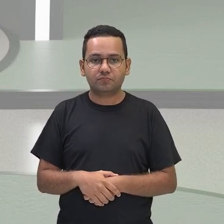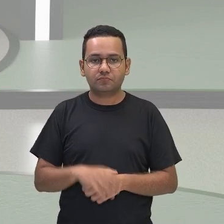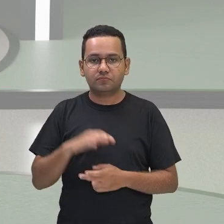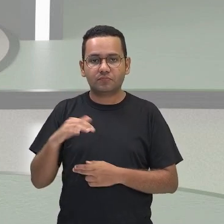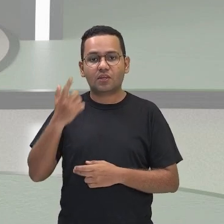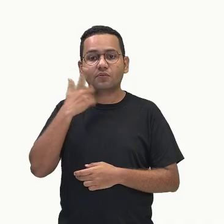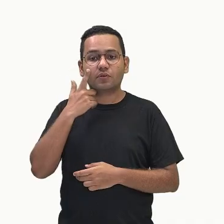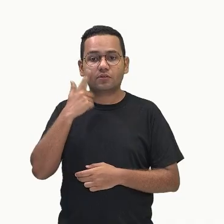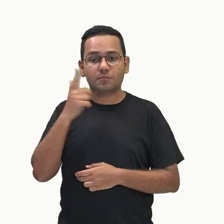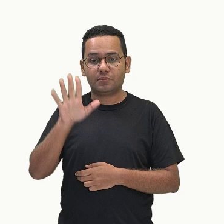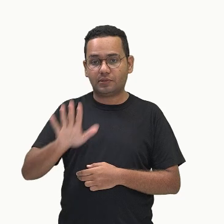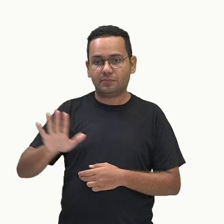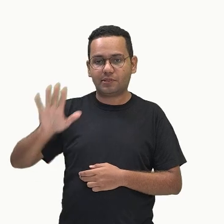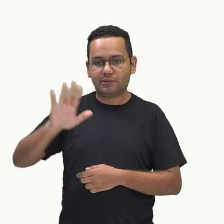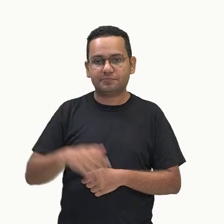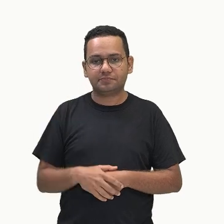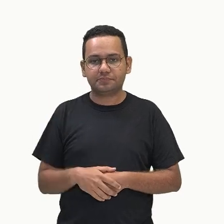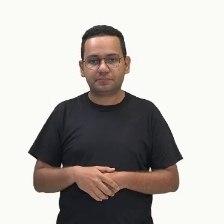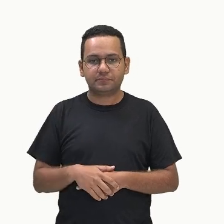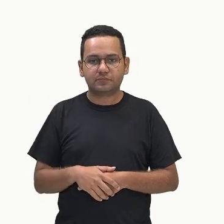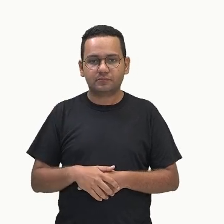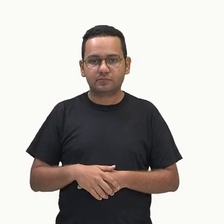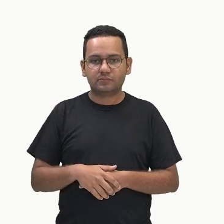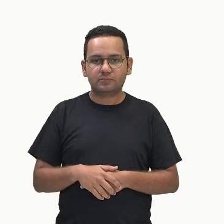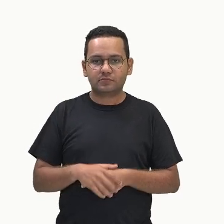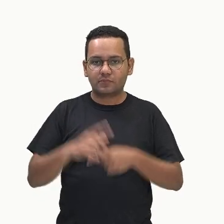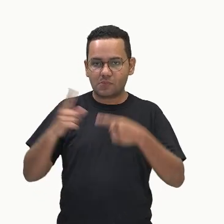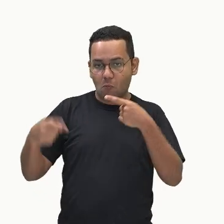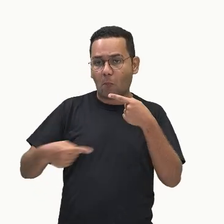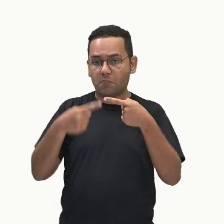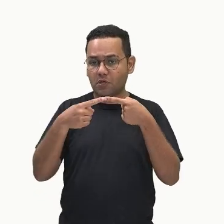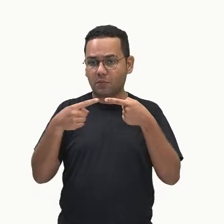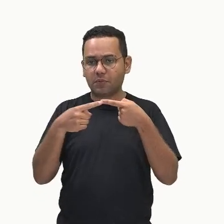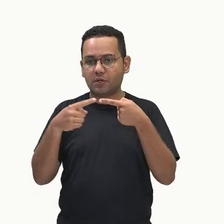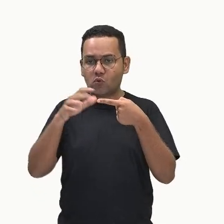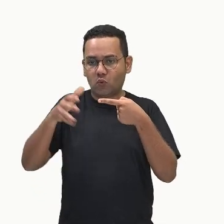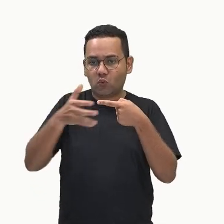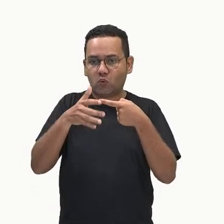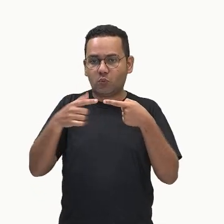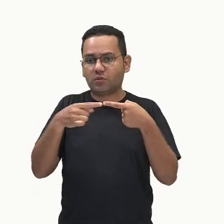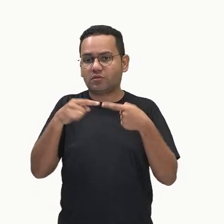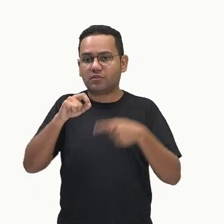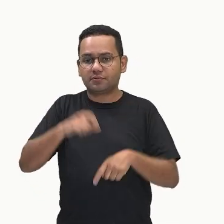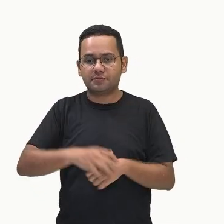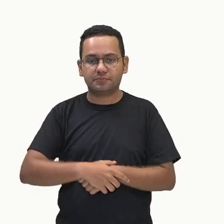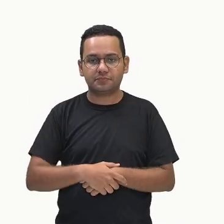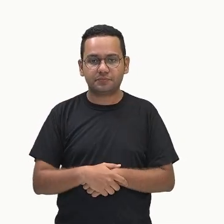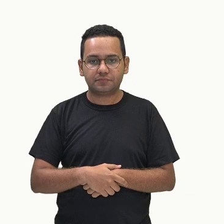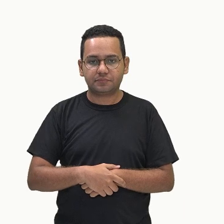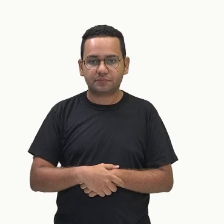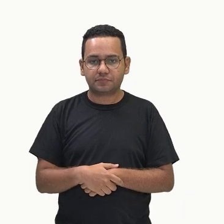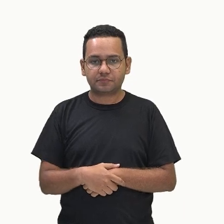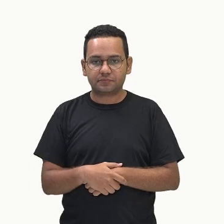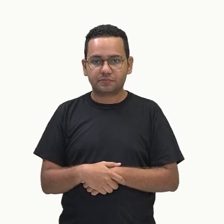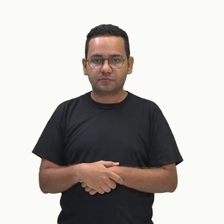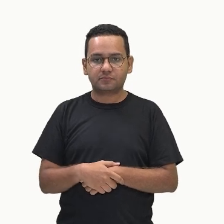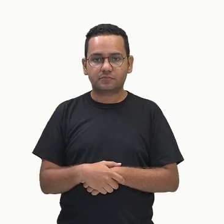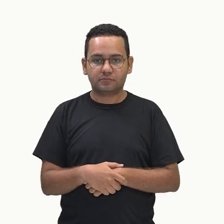uma delas. O esqueleto axial é aquele, observem aqui,